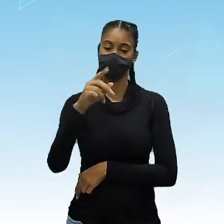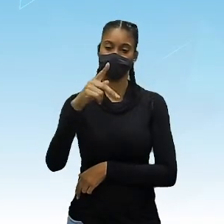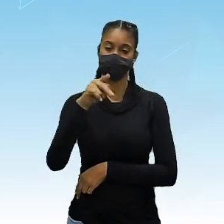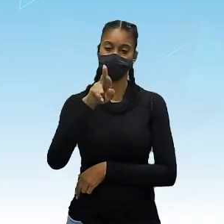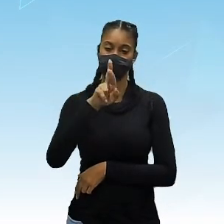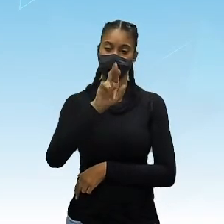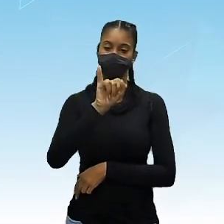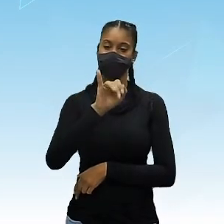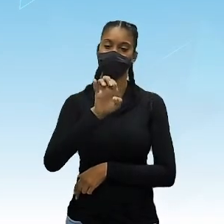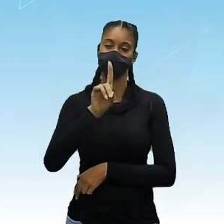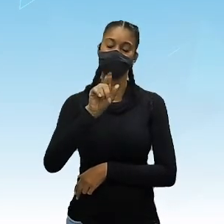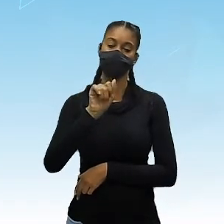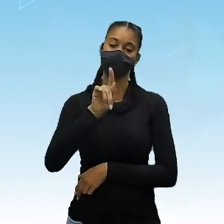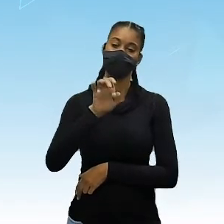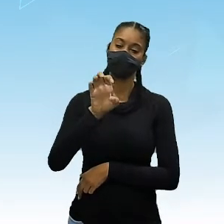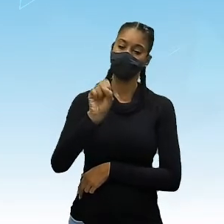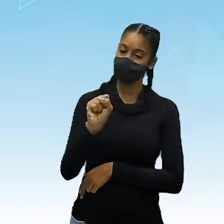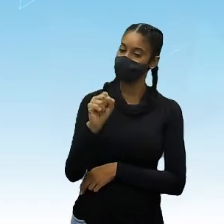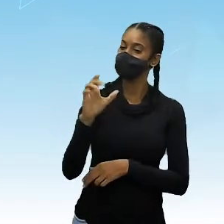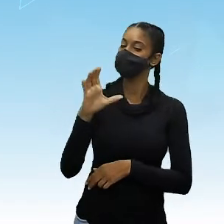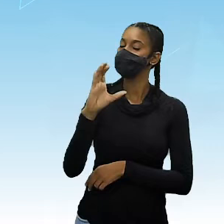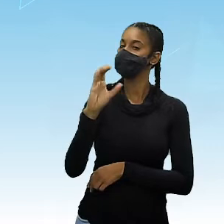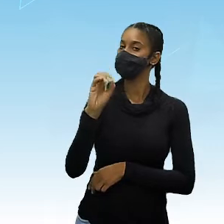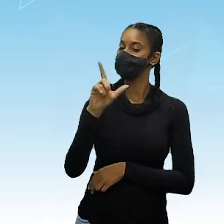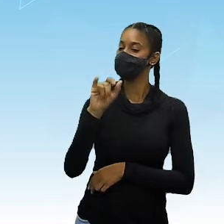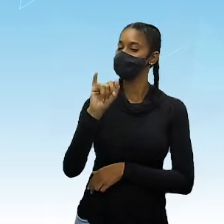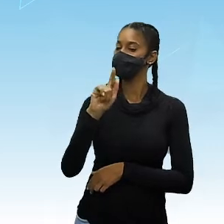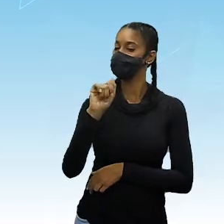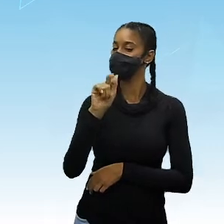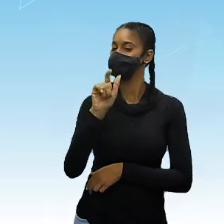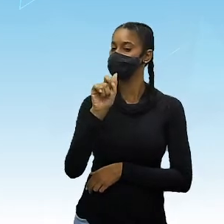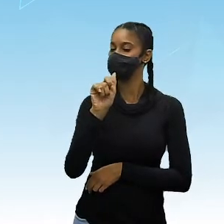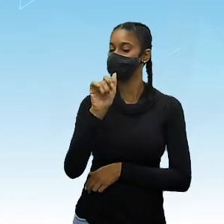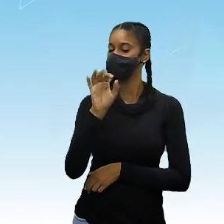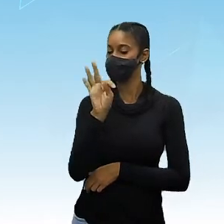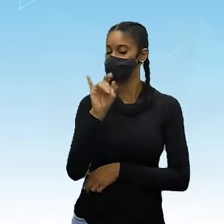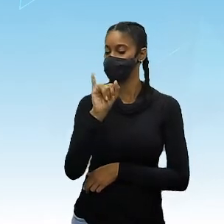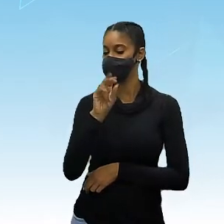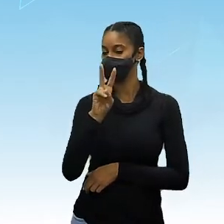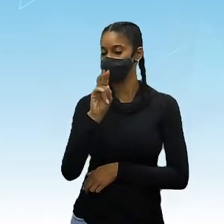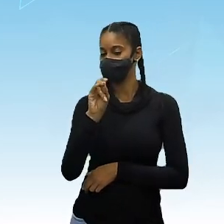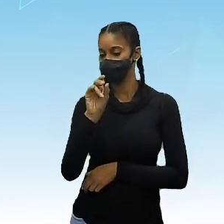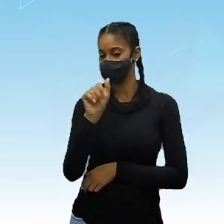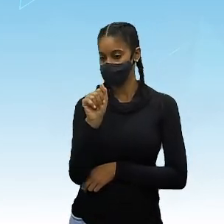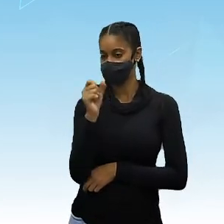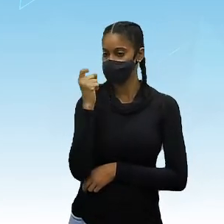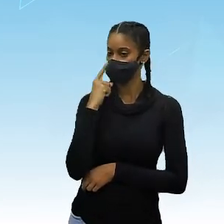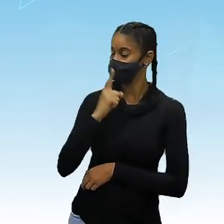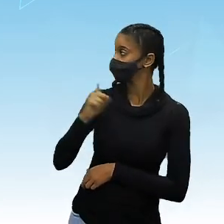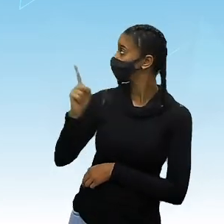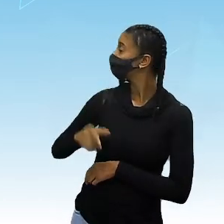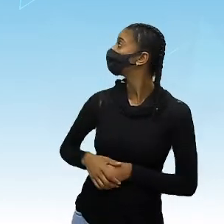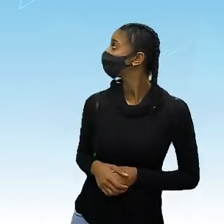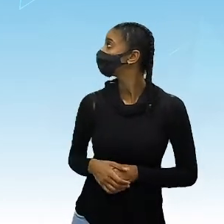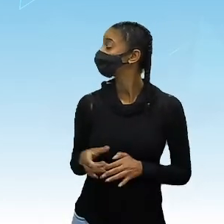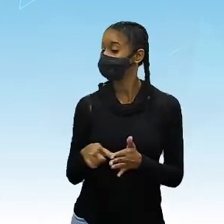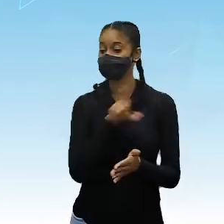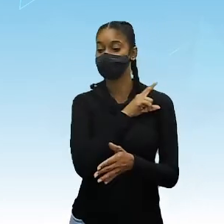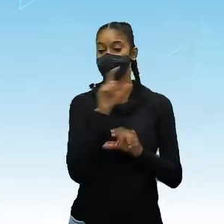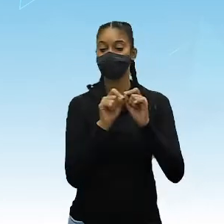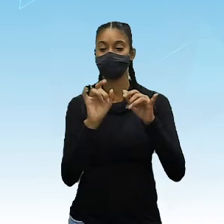ser utilizadas no nosso dia a dia, tá? Antes da gente iniciar, eu queria te fazer um convite. Vai lá no Instagram,